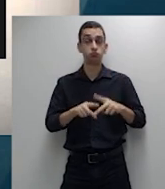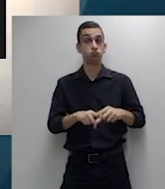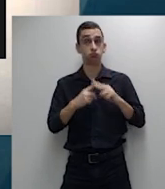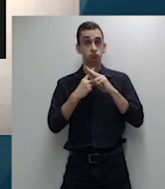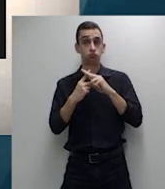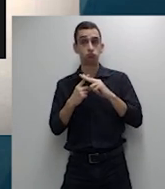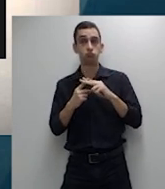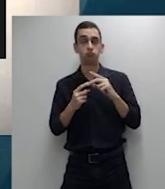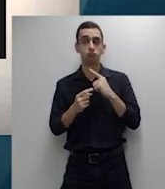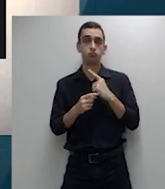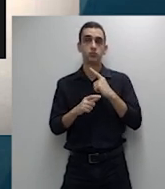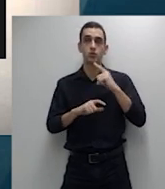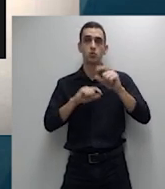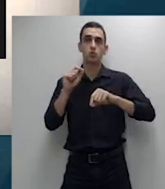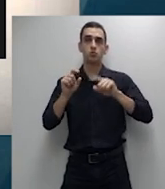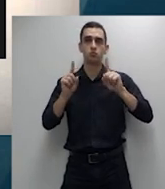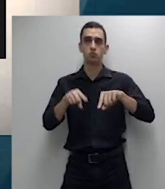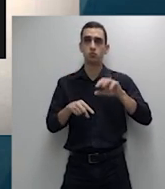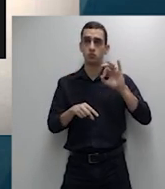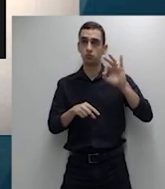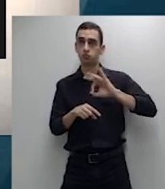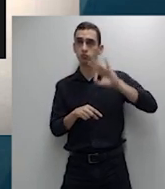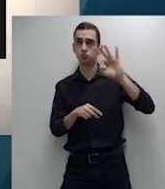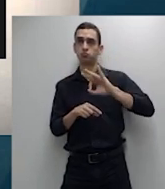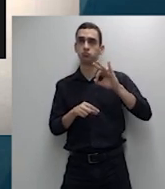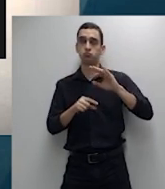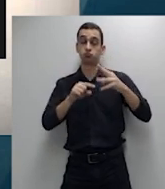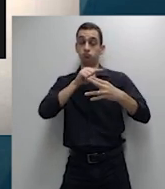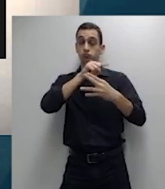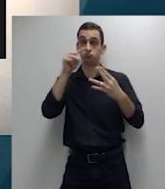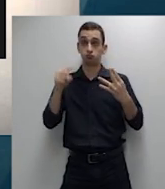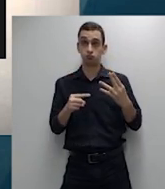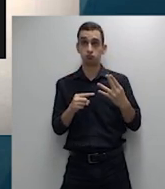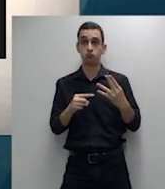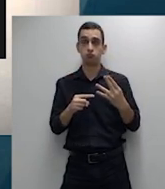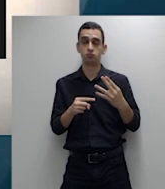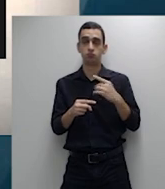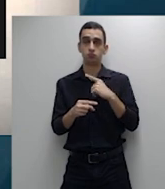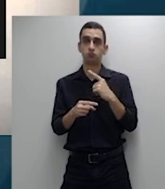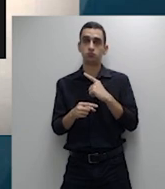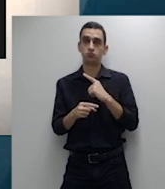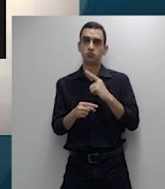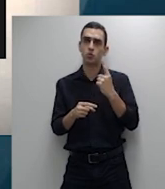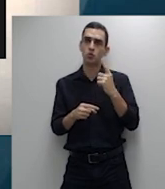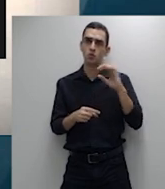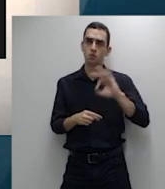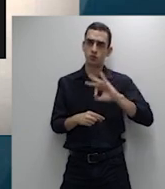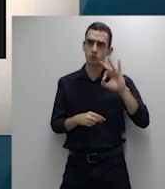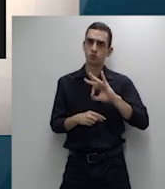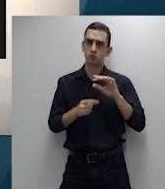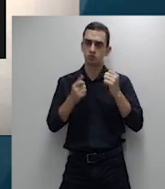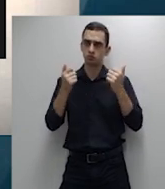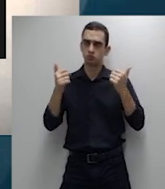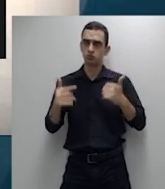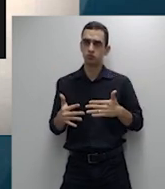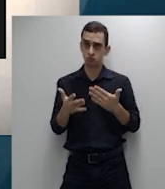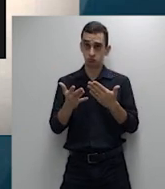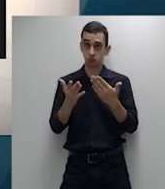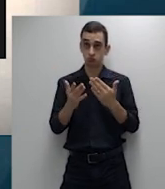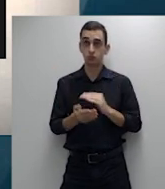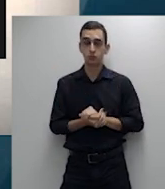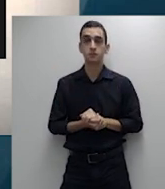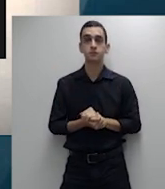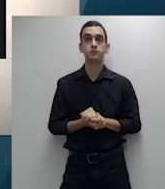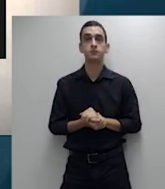o percentual da Primeira Instância um por cento nem vossa excelência nos indicou aqui